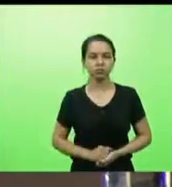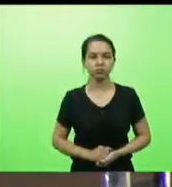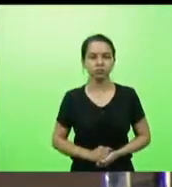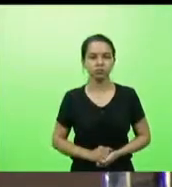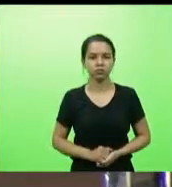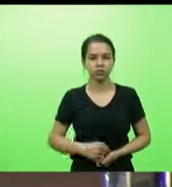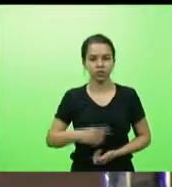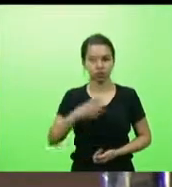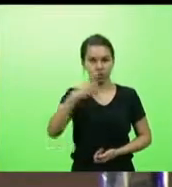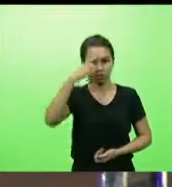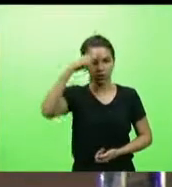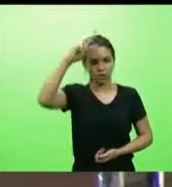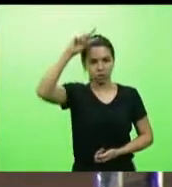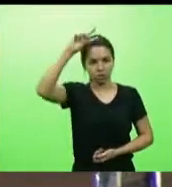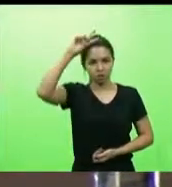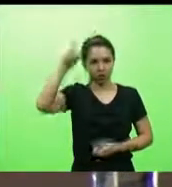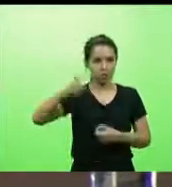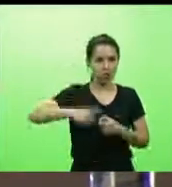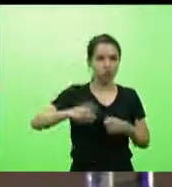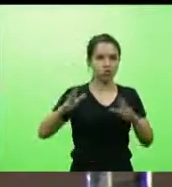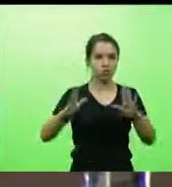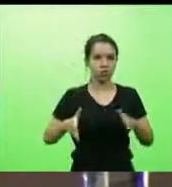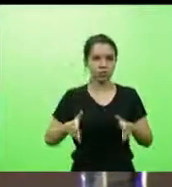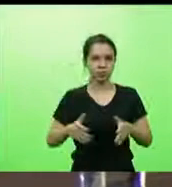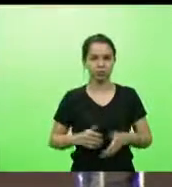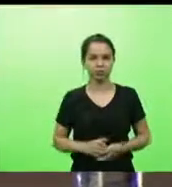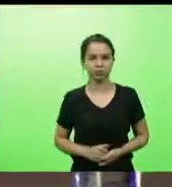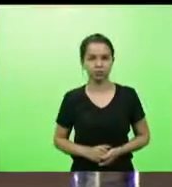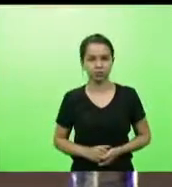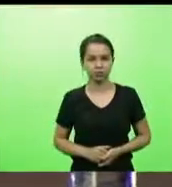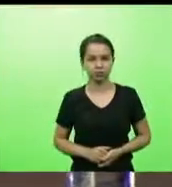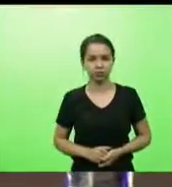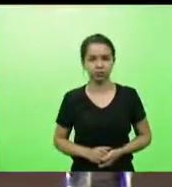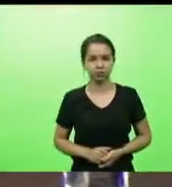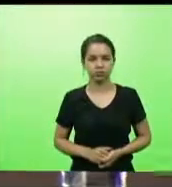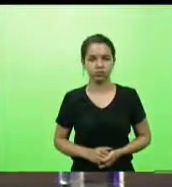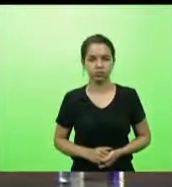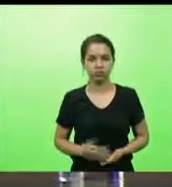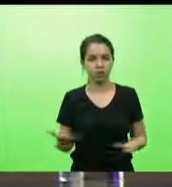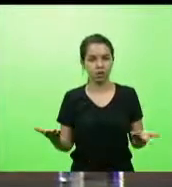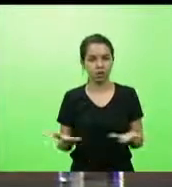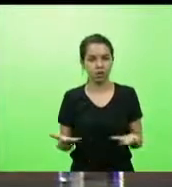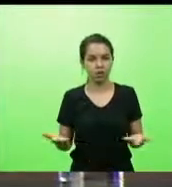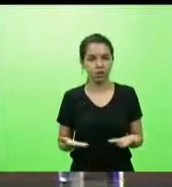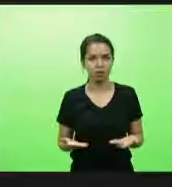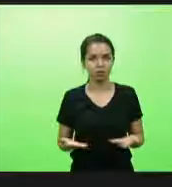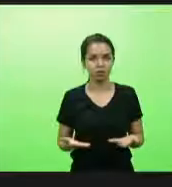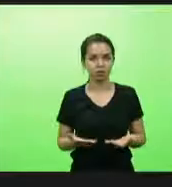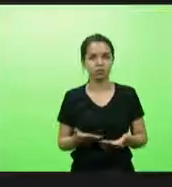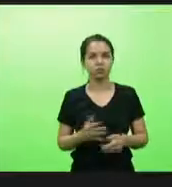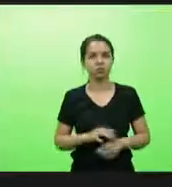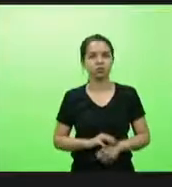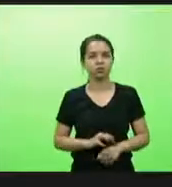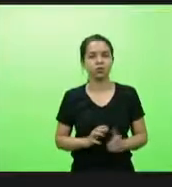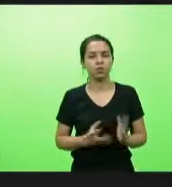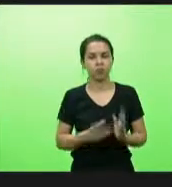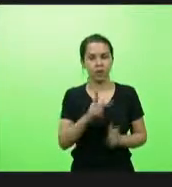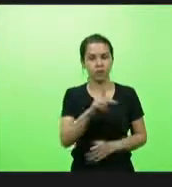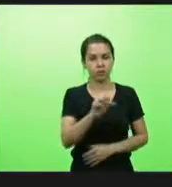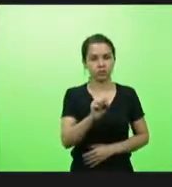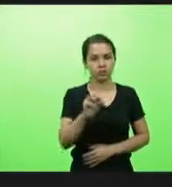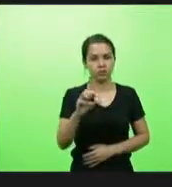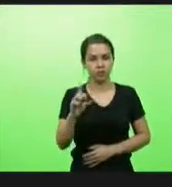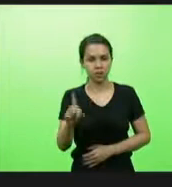Doutor Vicente Caro Preso já retornou. Doutor Vicente Caro Preso. Agora vamos para o bloco